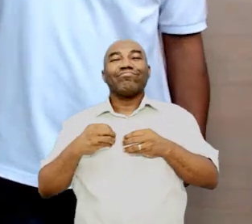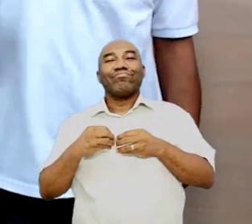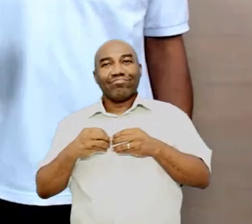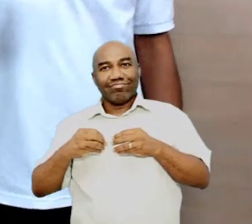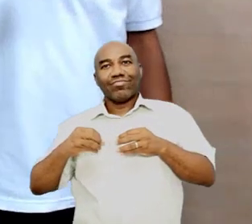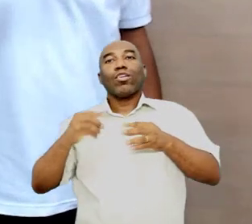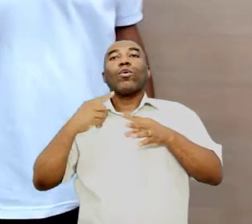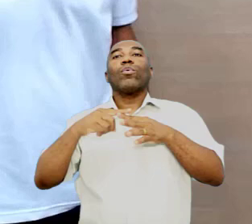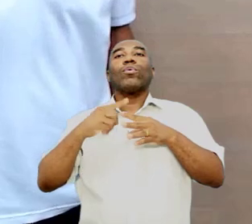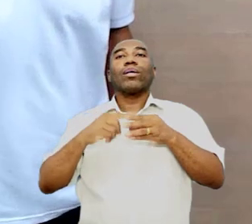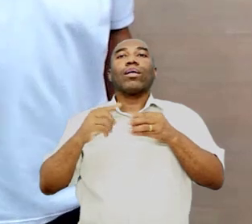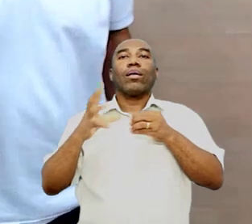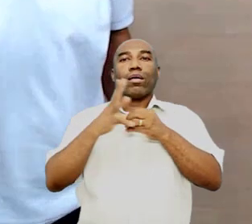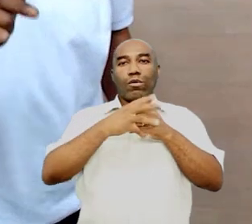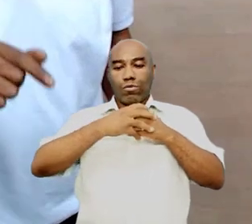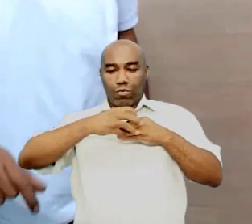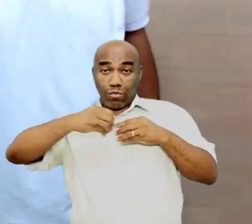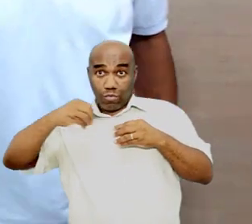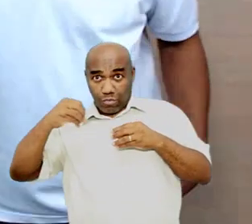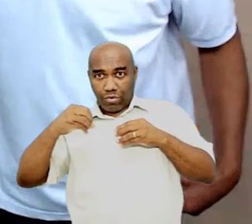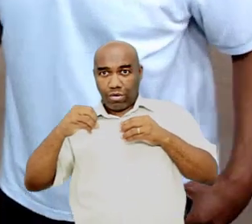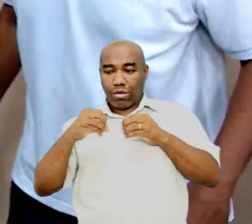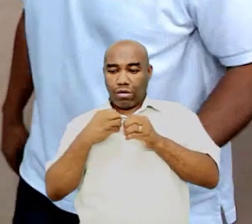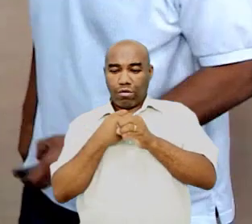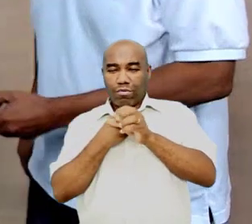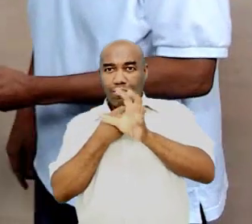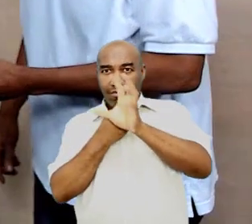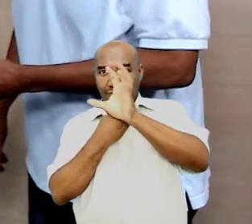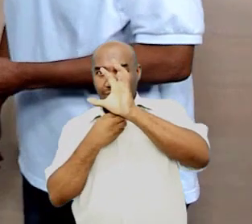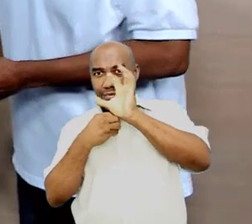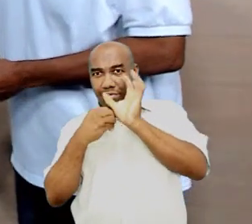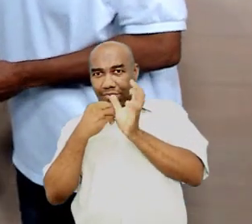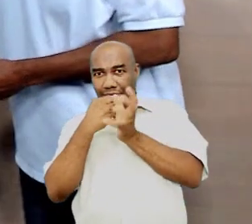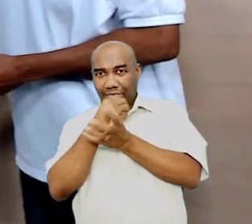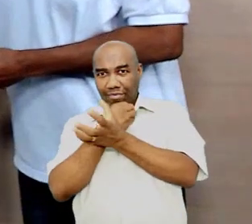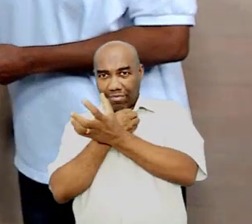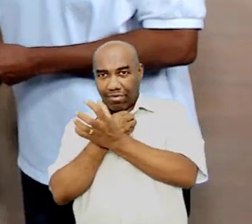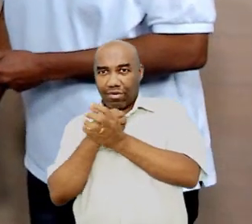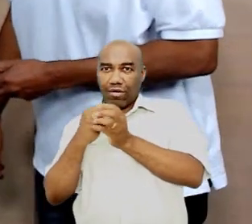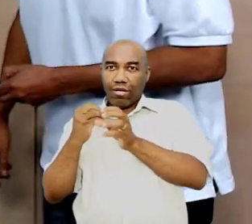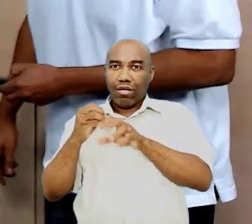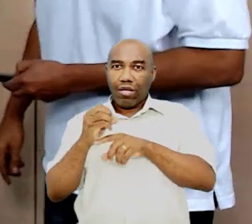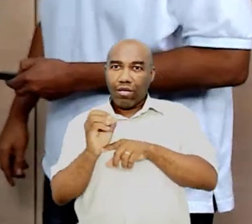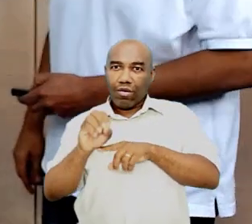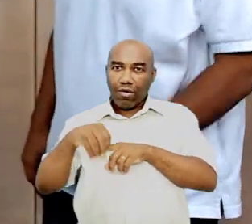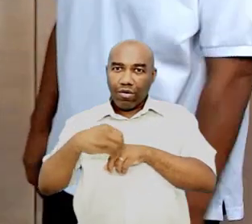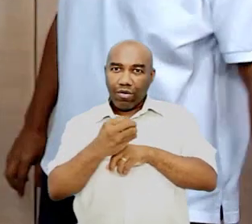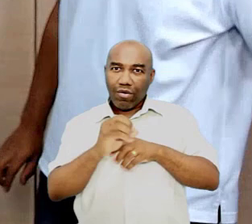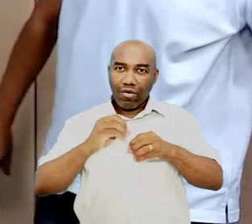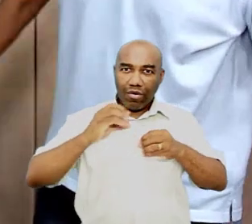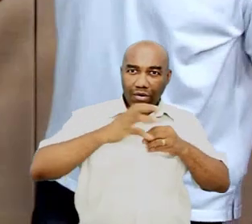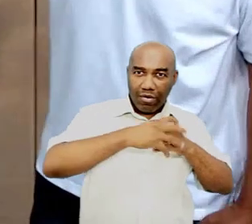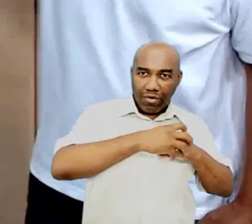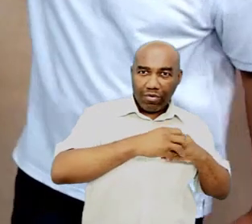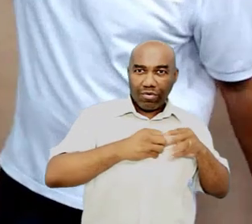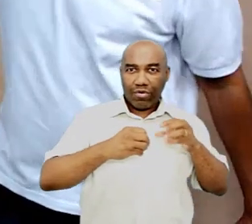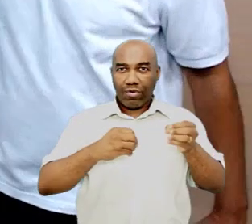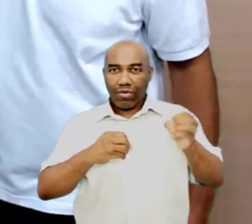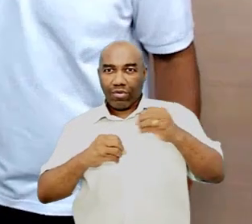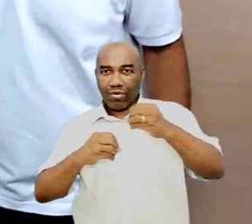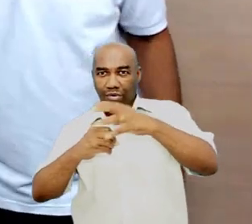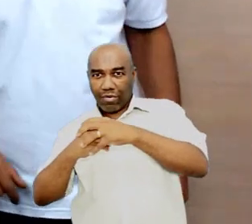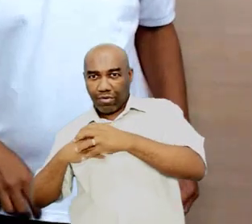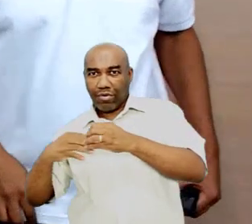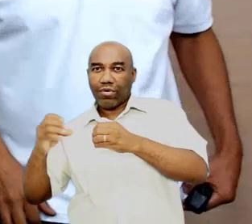o encaixe tem que ser perfeito. Professor, para aí. Voltando a uma imagem. O senhor falou